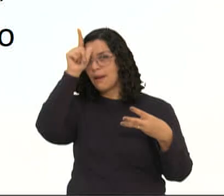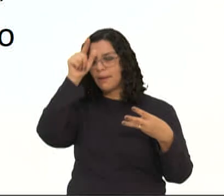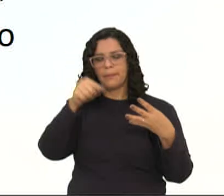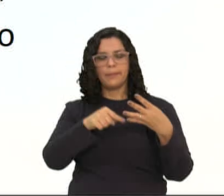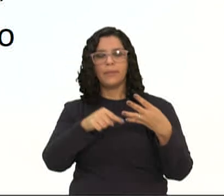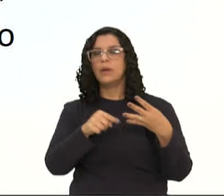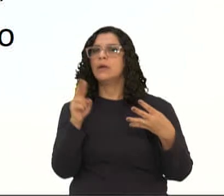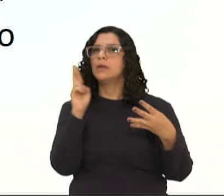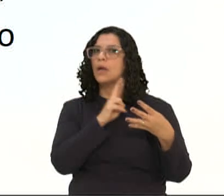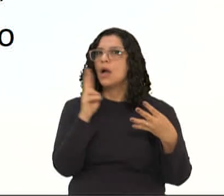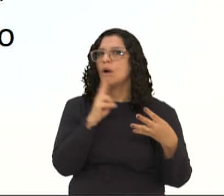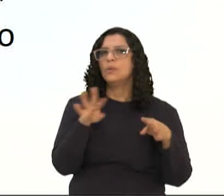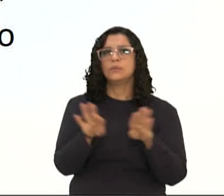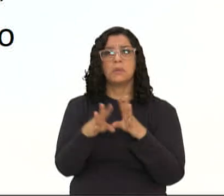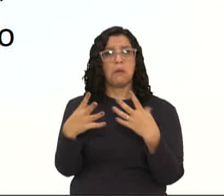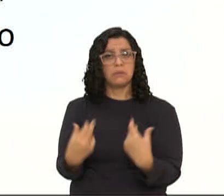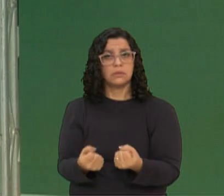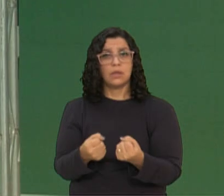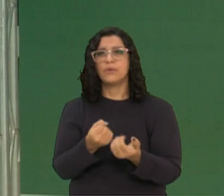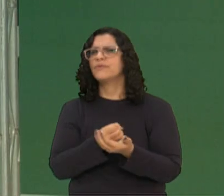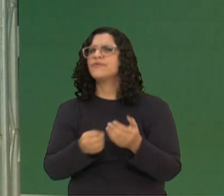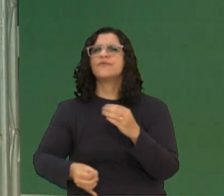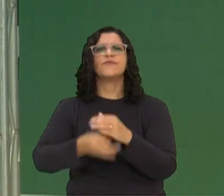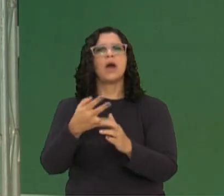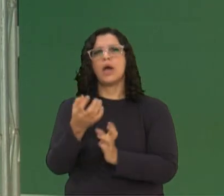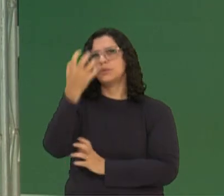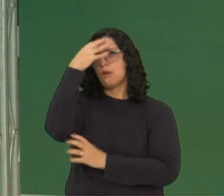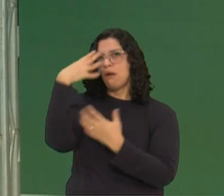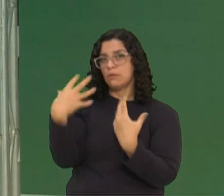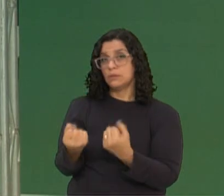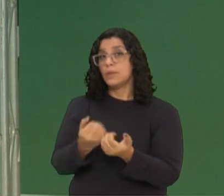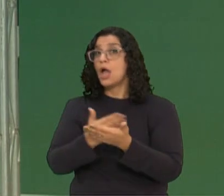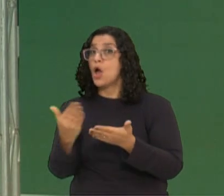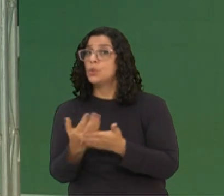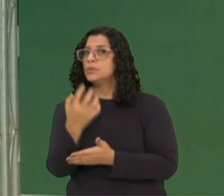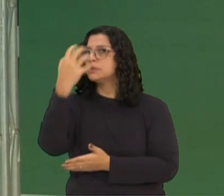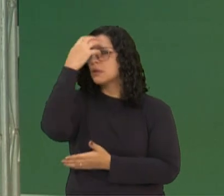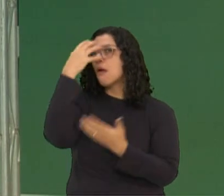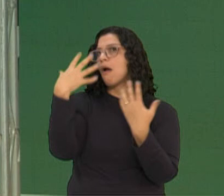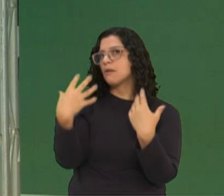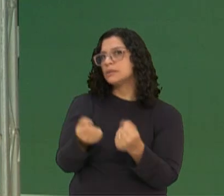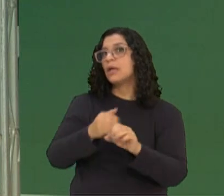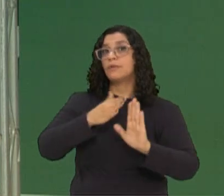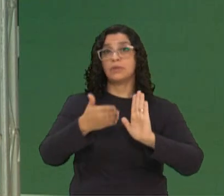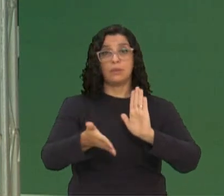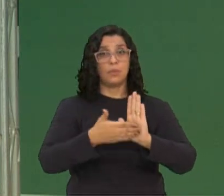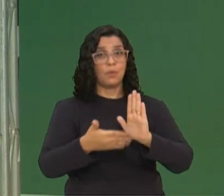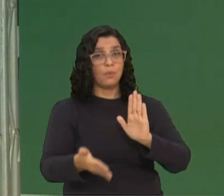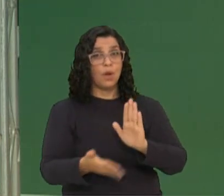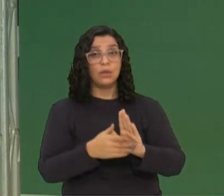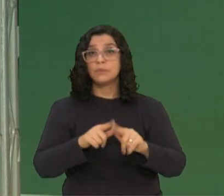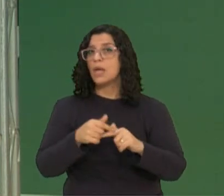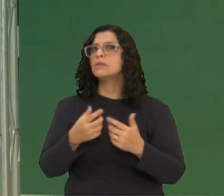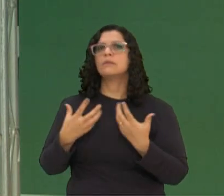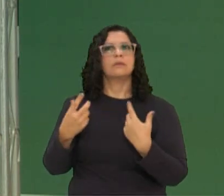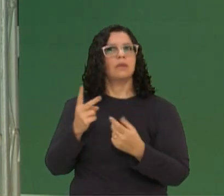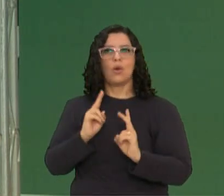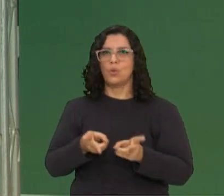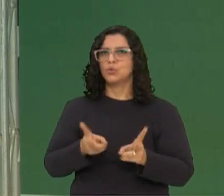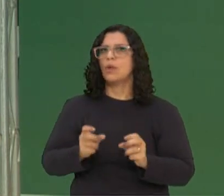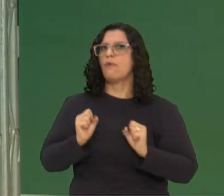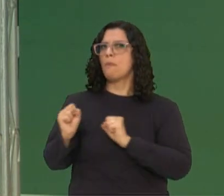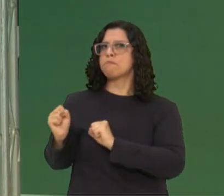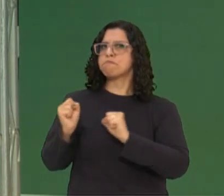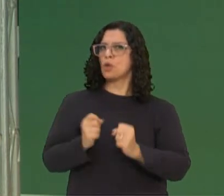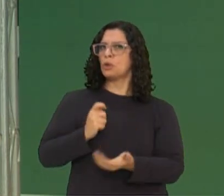várias monarquias fizeram. Embora os reis se utilizassem desses princípios iluministas, eles não abriram mão do